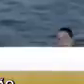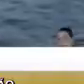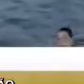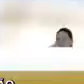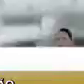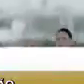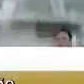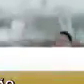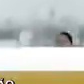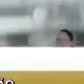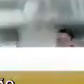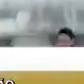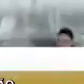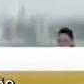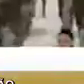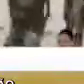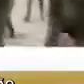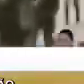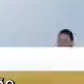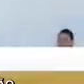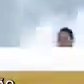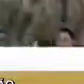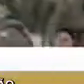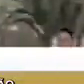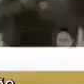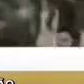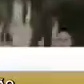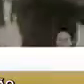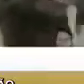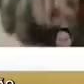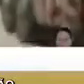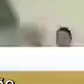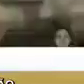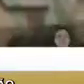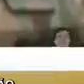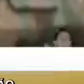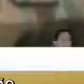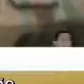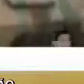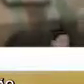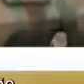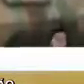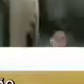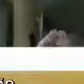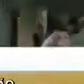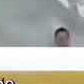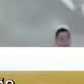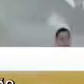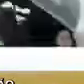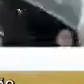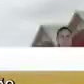www.alistamento.eb.mil.br devem comparecer na Junta Militar para retirar o certificado de alistamento com a data e horário